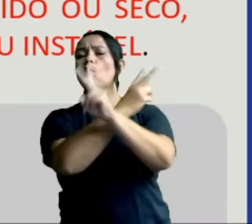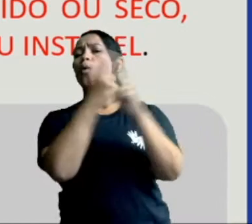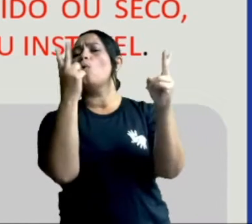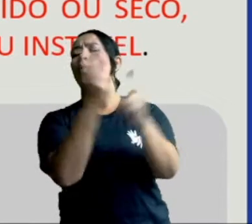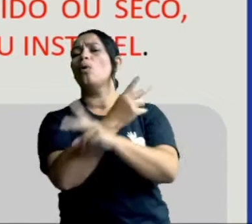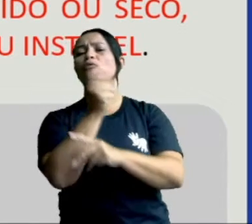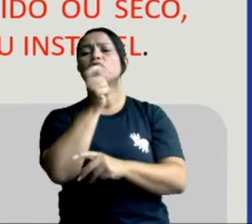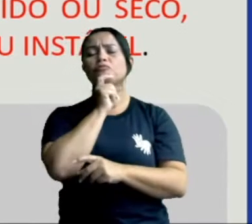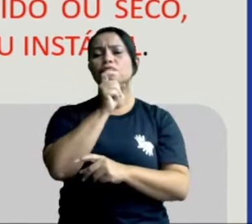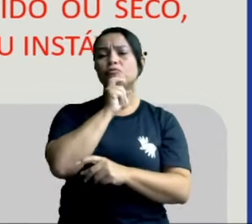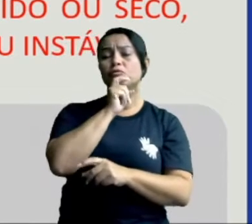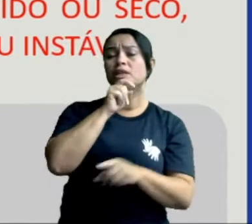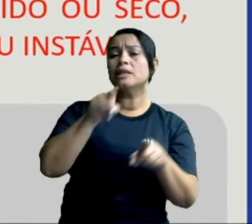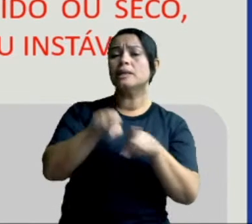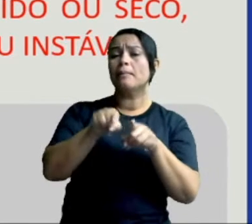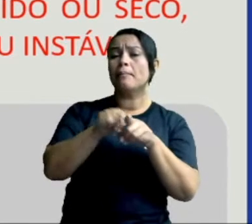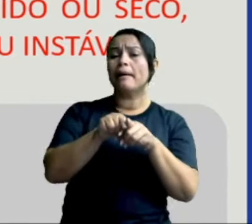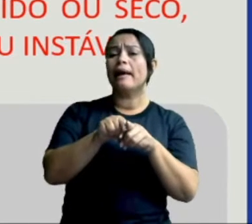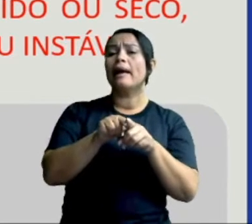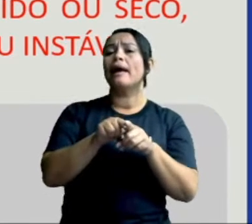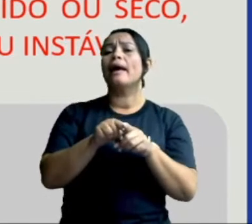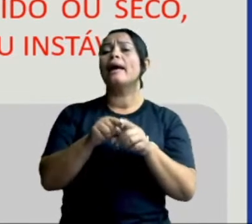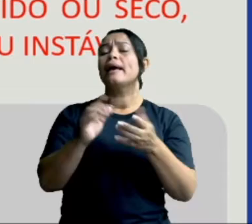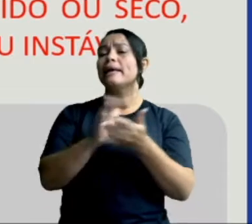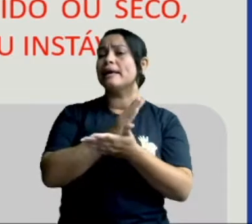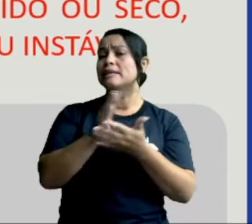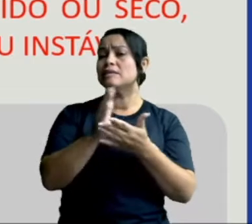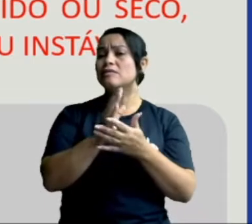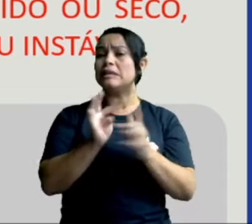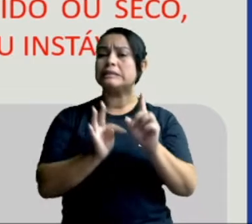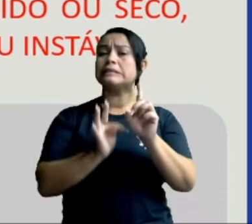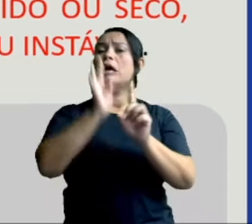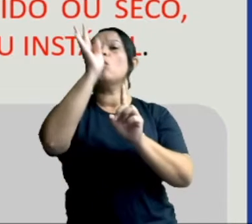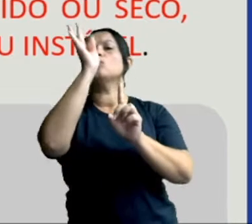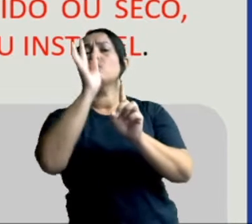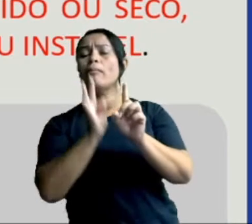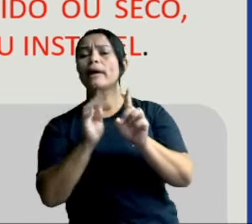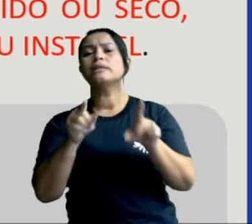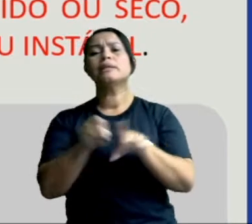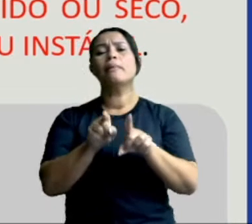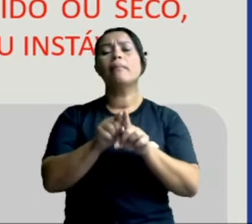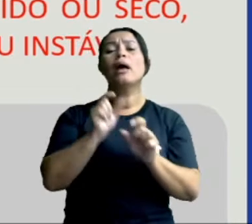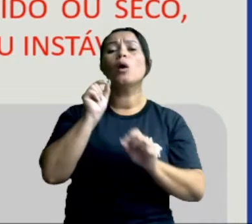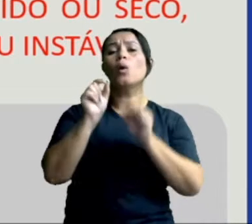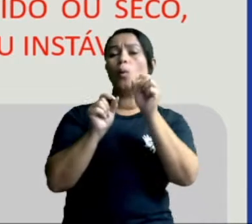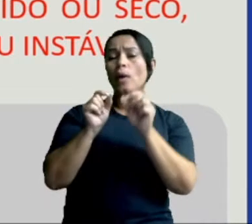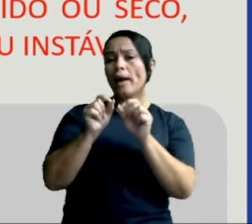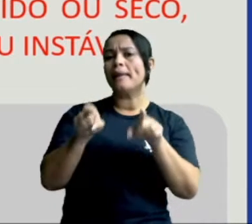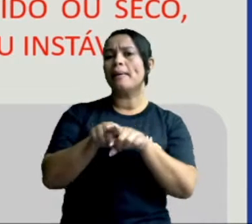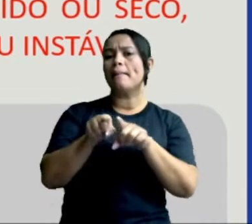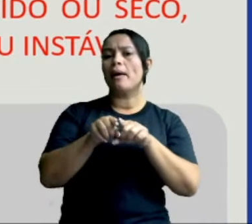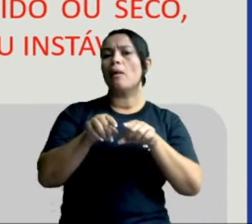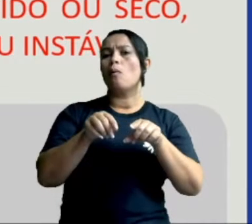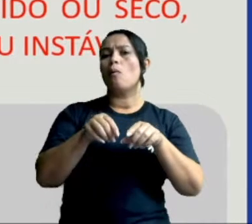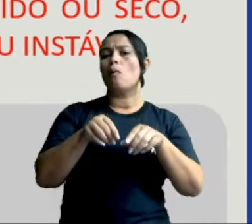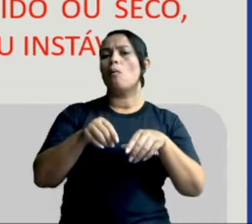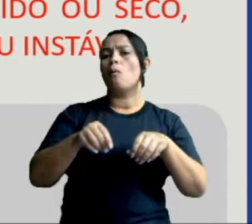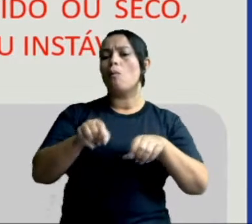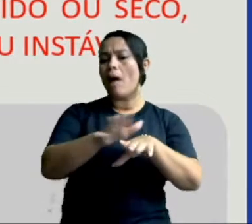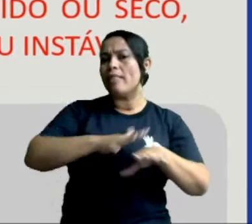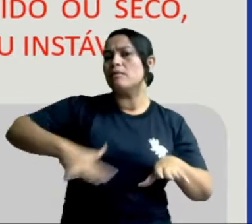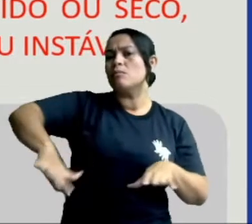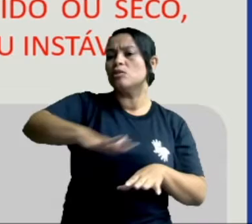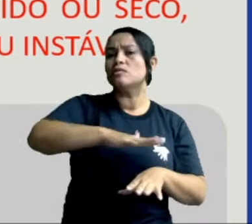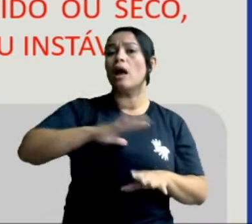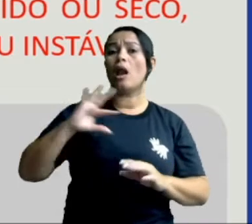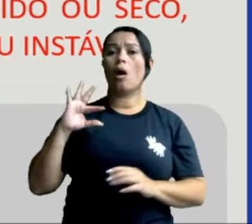umidade as nuvens a formação de zonas de alta Ou baixa de pressão e de acordo com o estado da atmosfera o